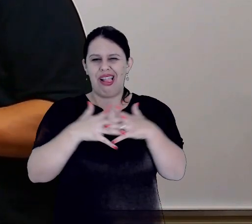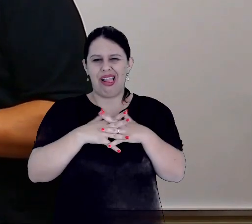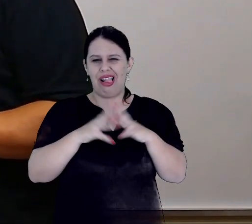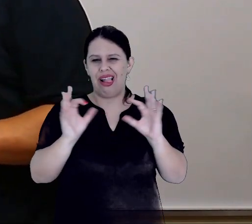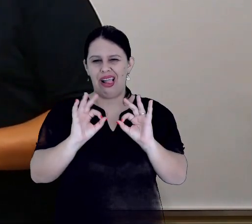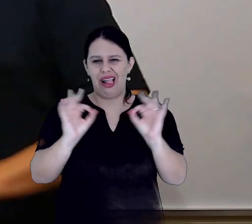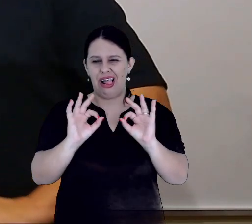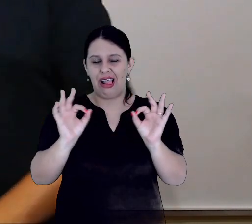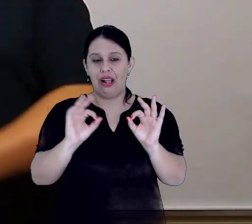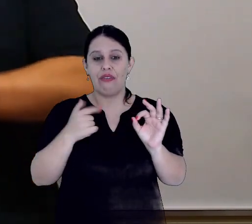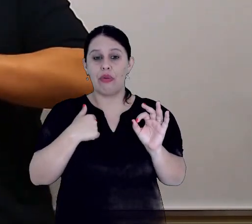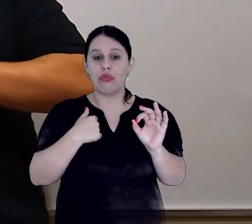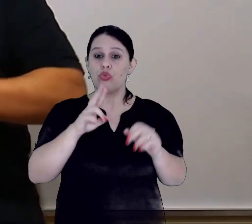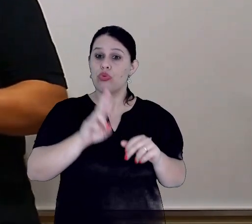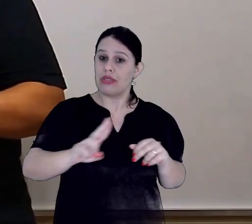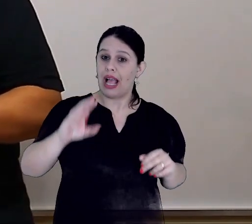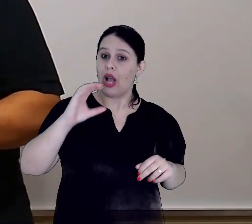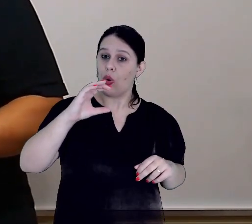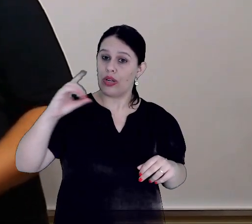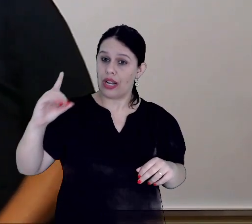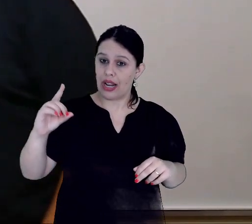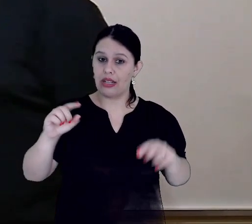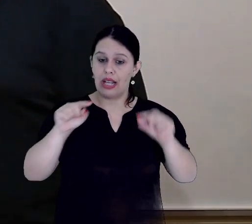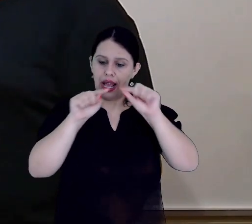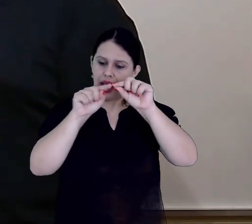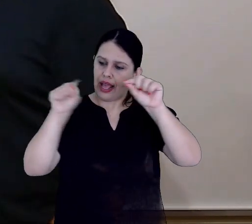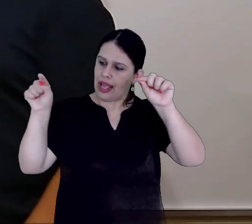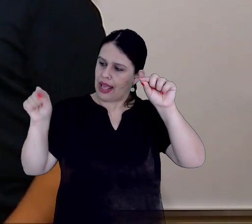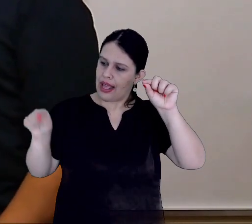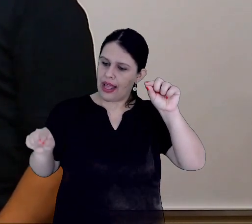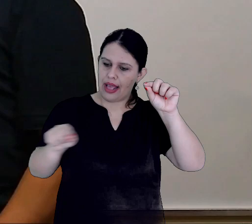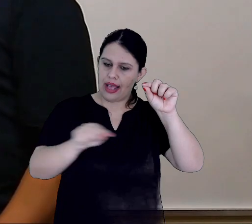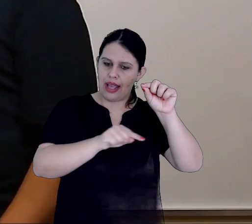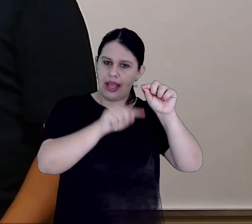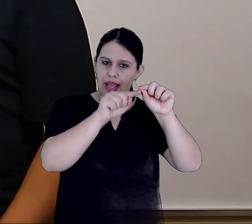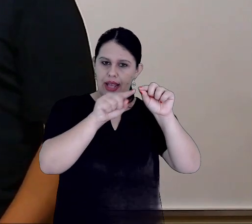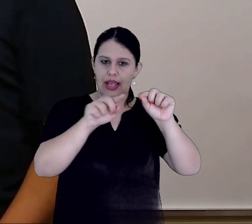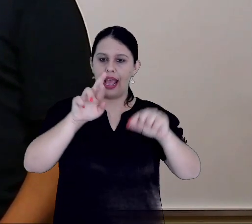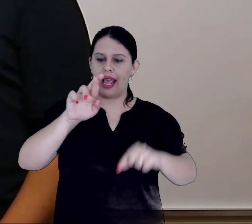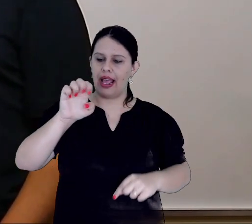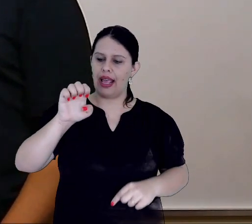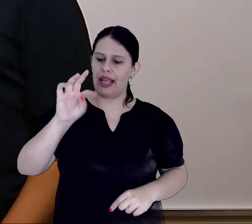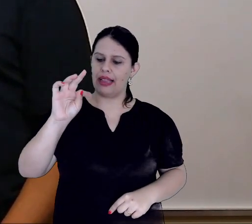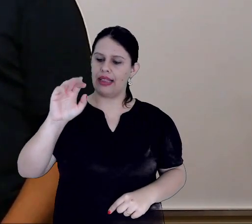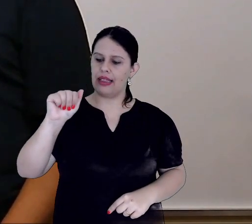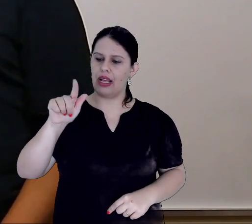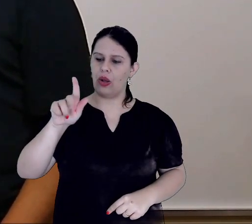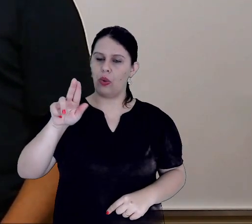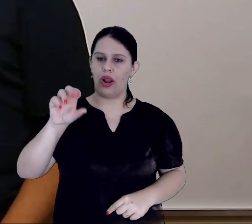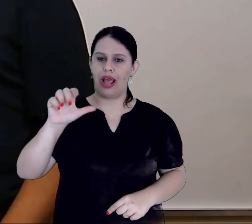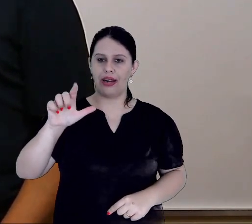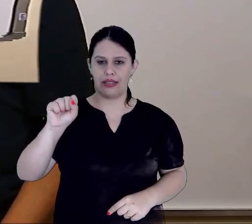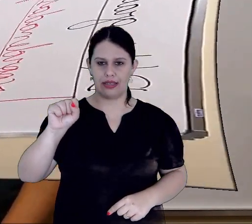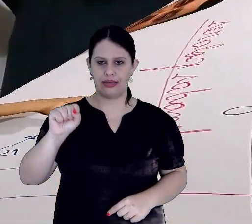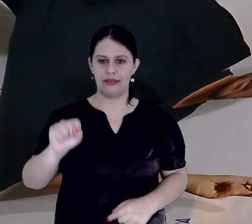componente de vetor Então, sem muita mironga Vamos para as coordenadas retangulares